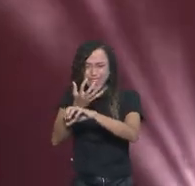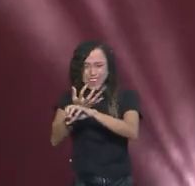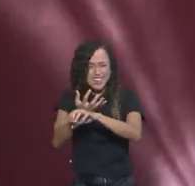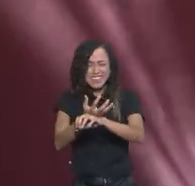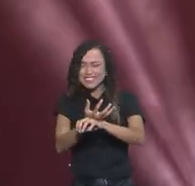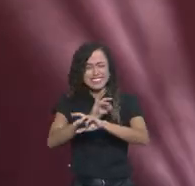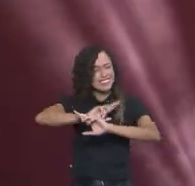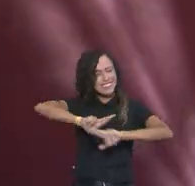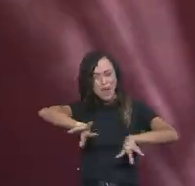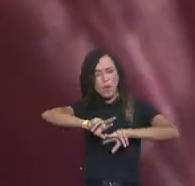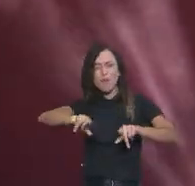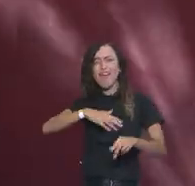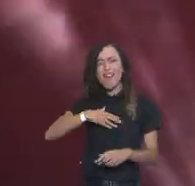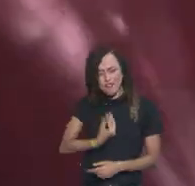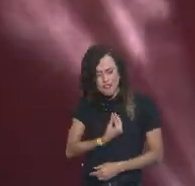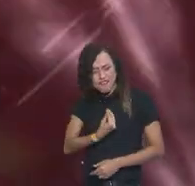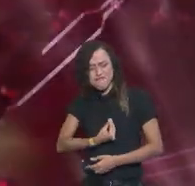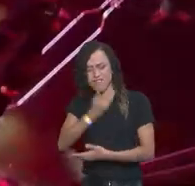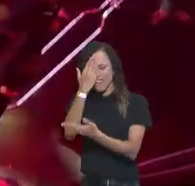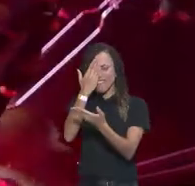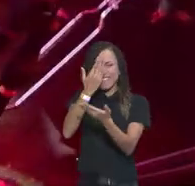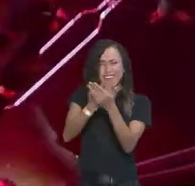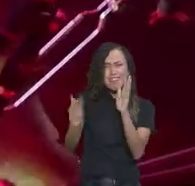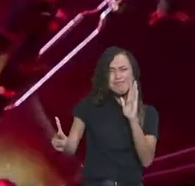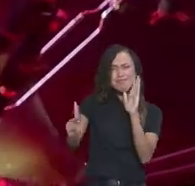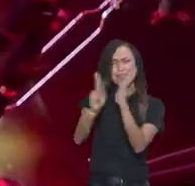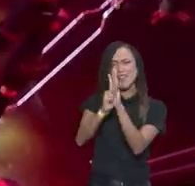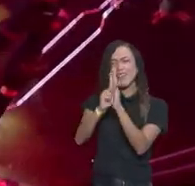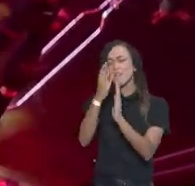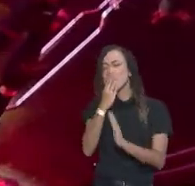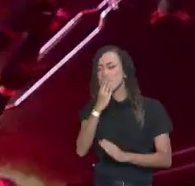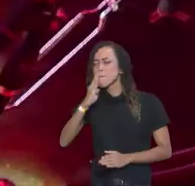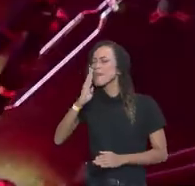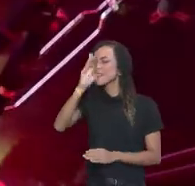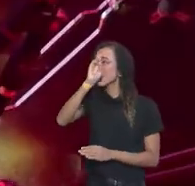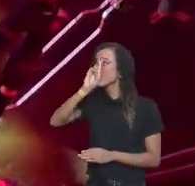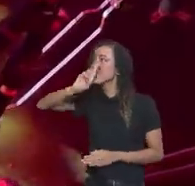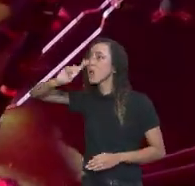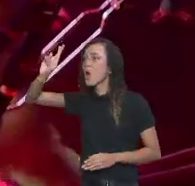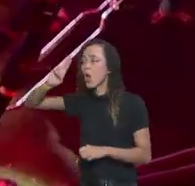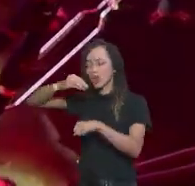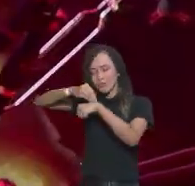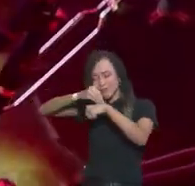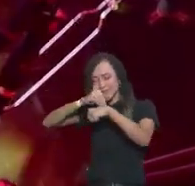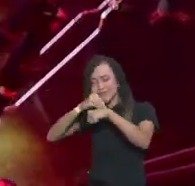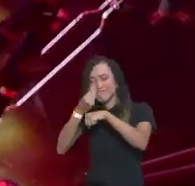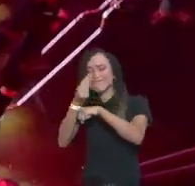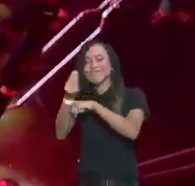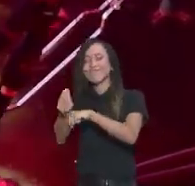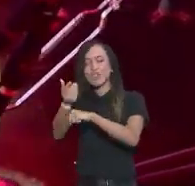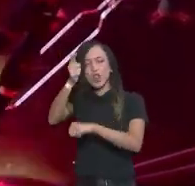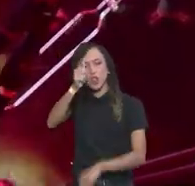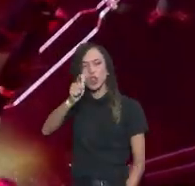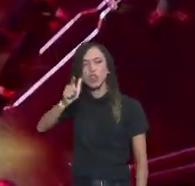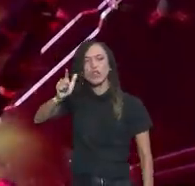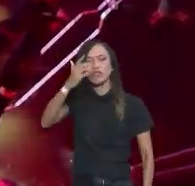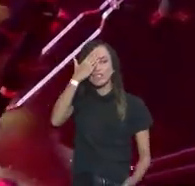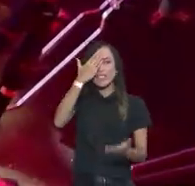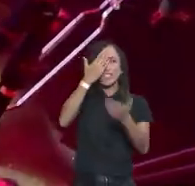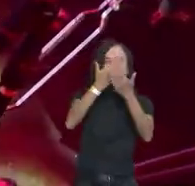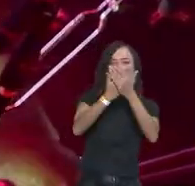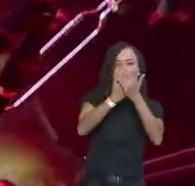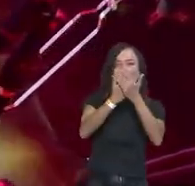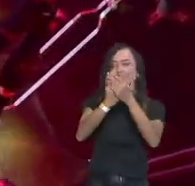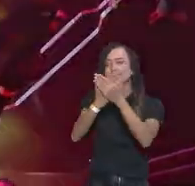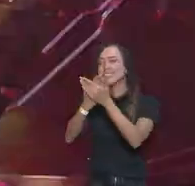vivo do que creio e as promessas de novo eu creio